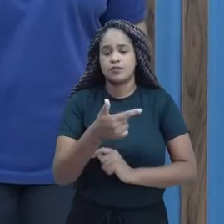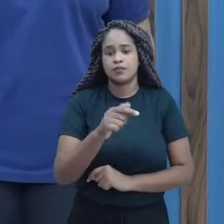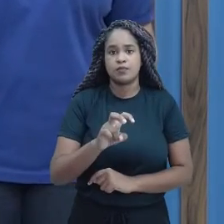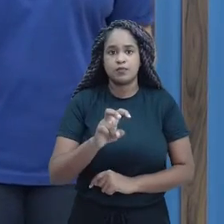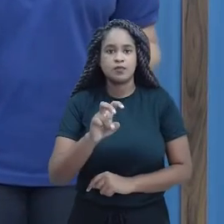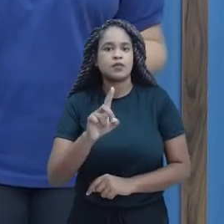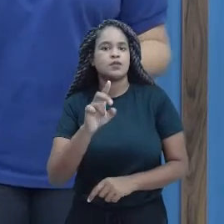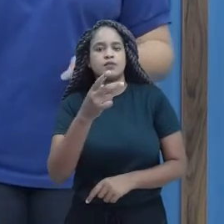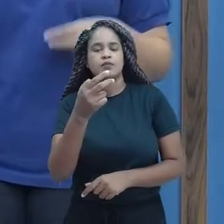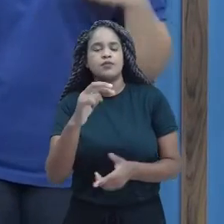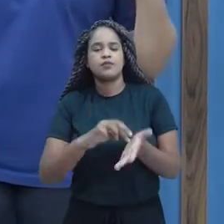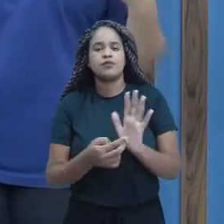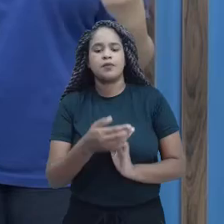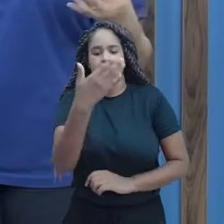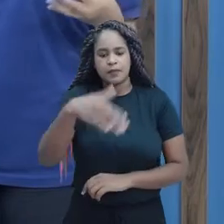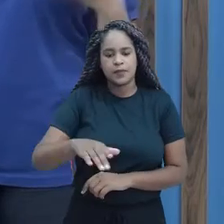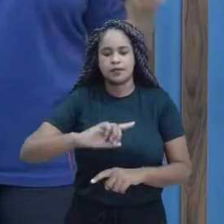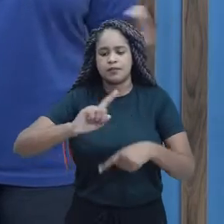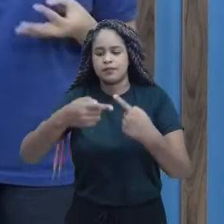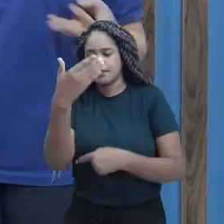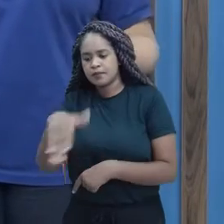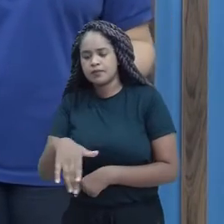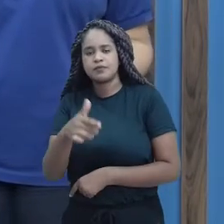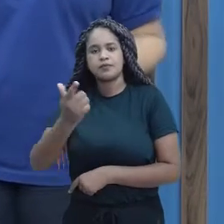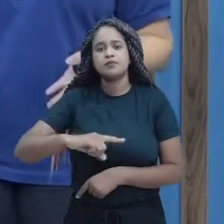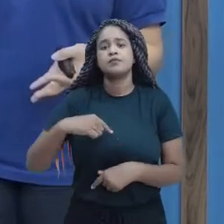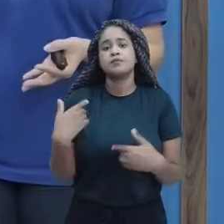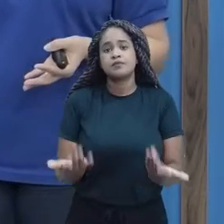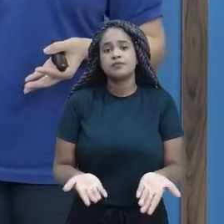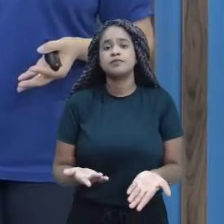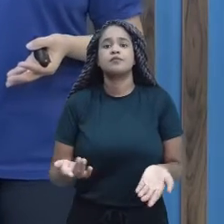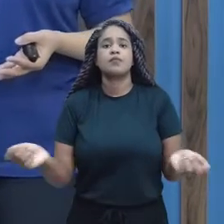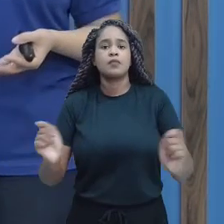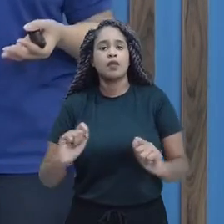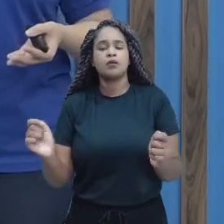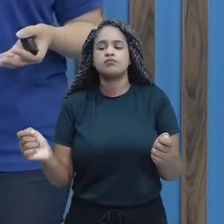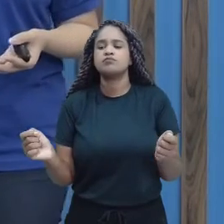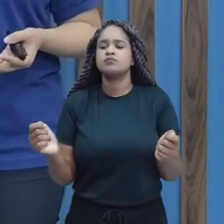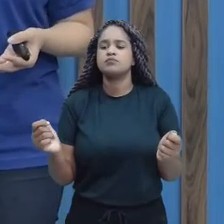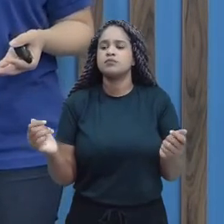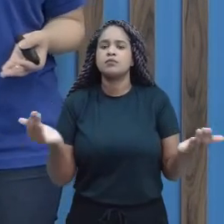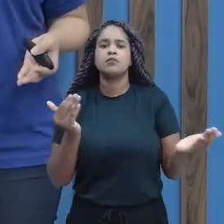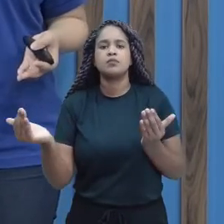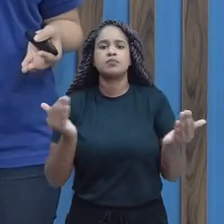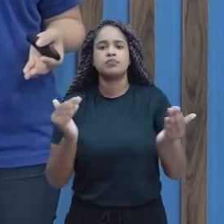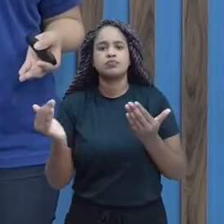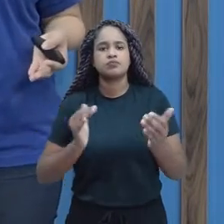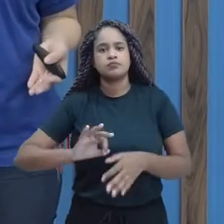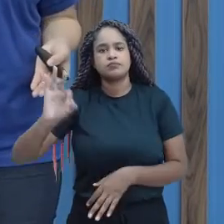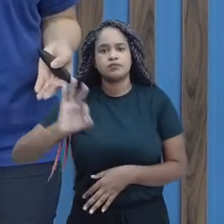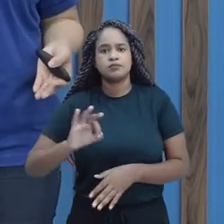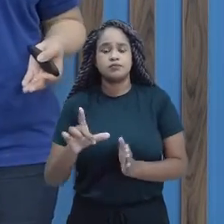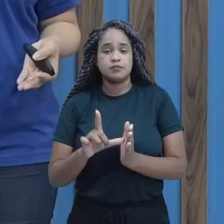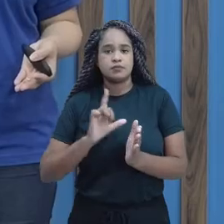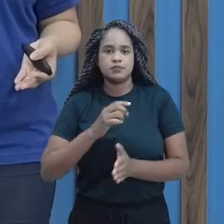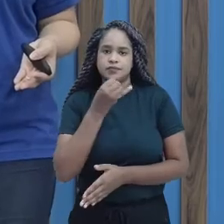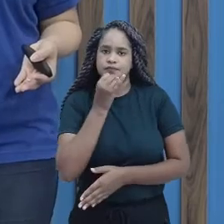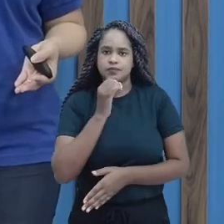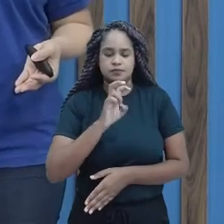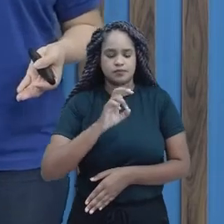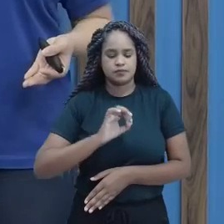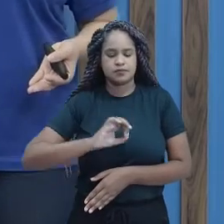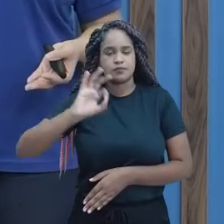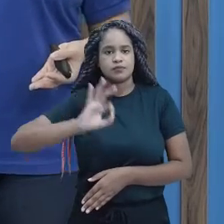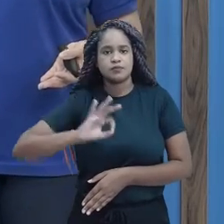metade da metade. Então, a gente começa a relacionar as porcentagens que já estavam aparecendo anteriormente, por exemplo,